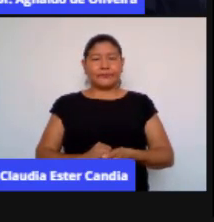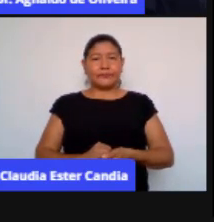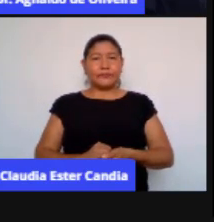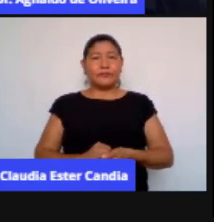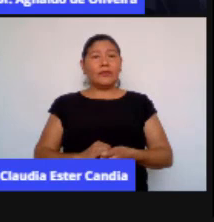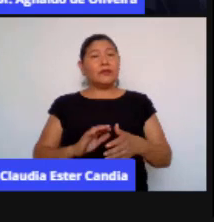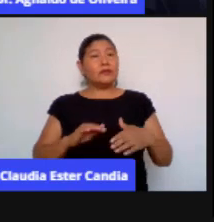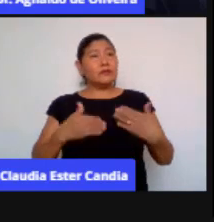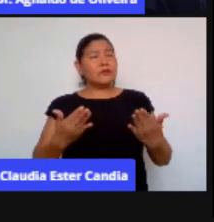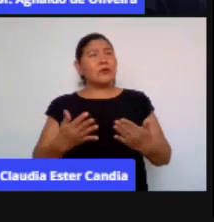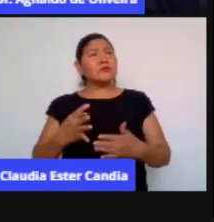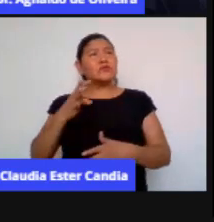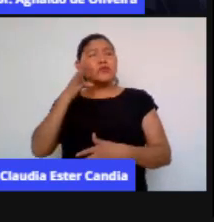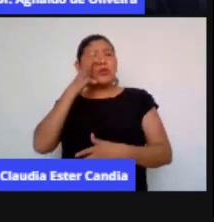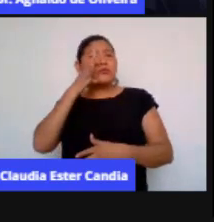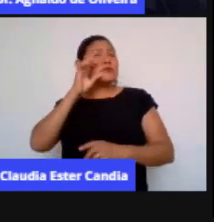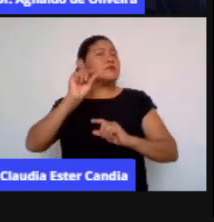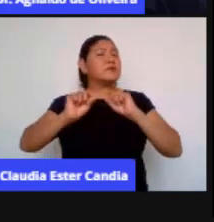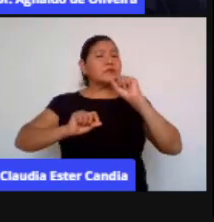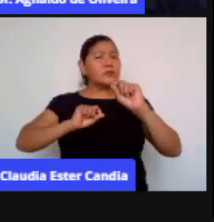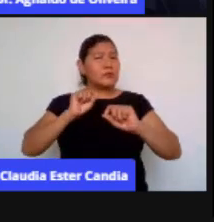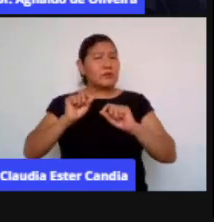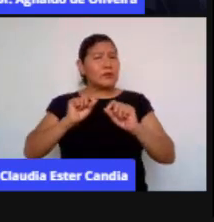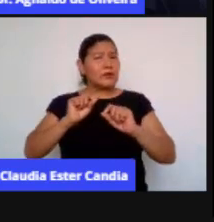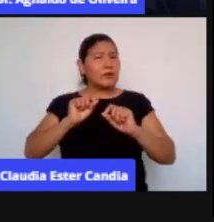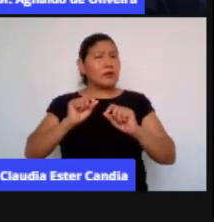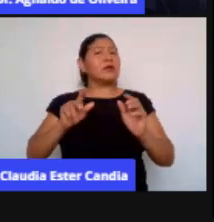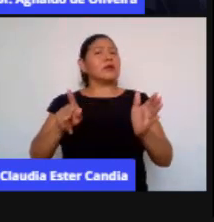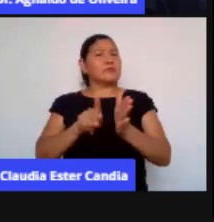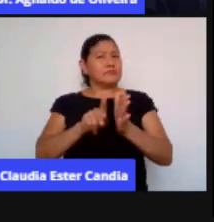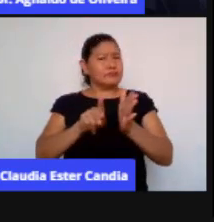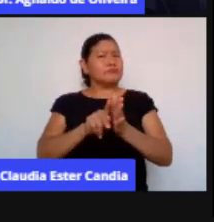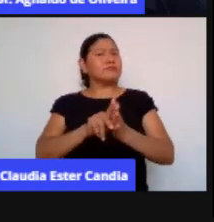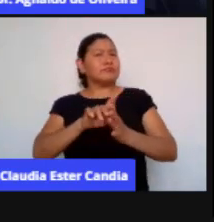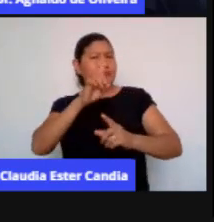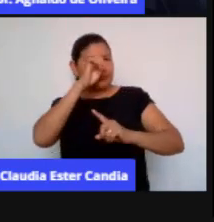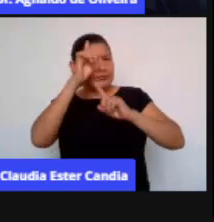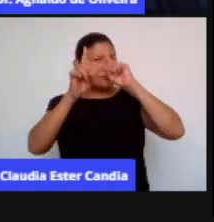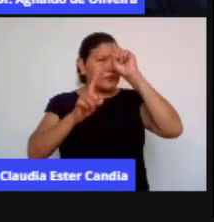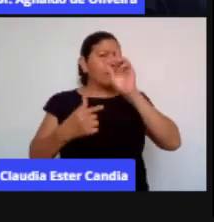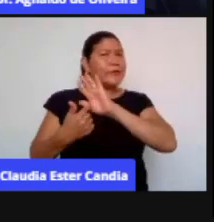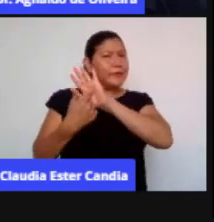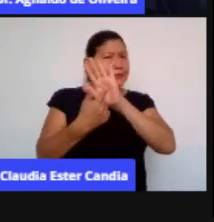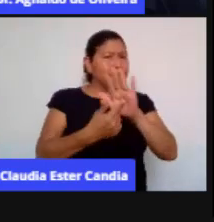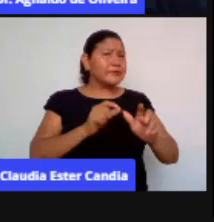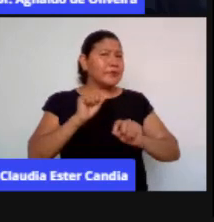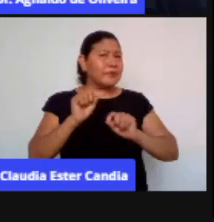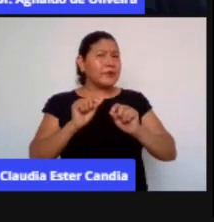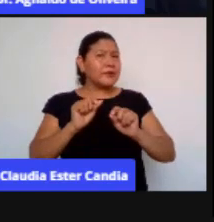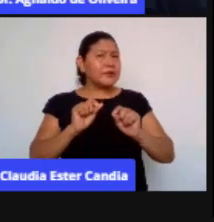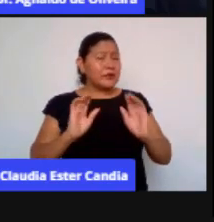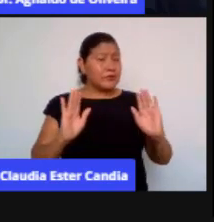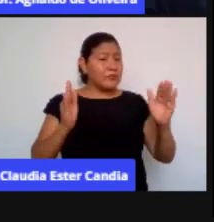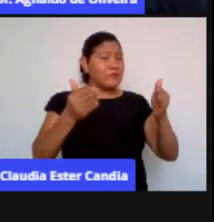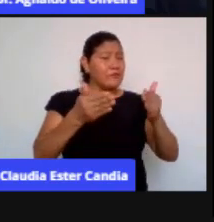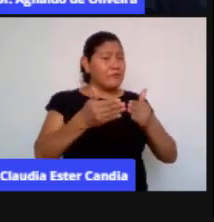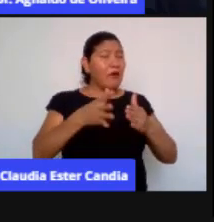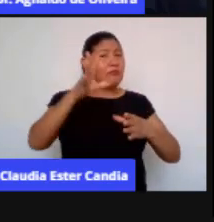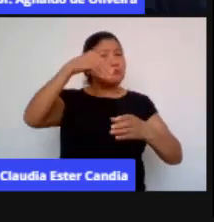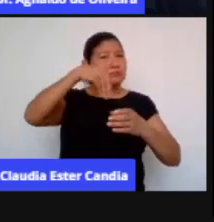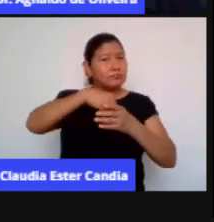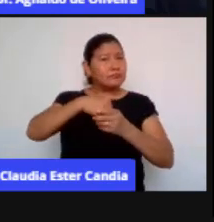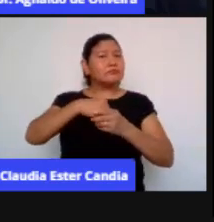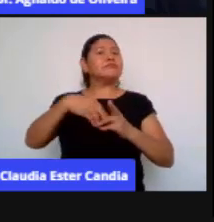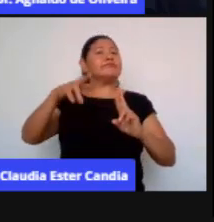Então, algumas observações. A ideia nossa é manter as recomendações que já estão no referencial curricular de matemática, né? Então, a